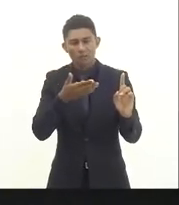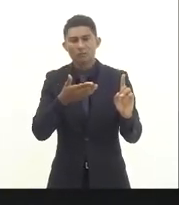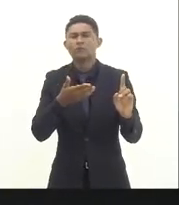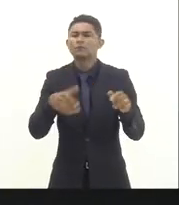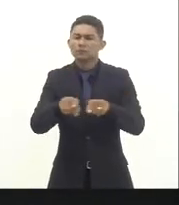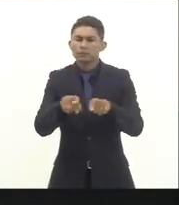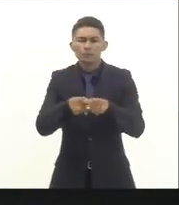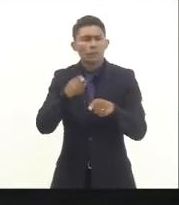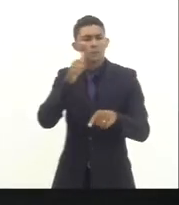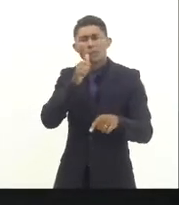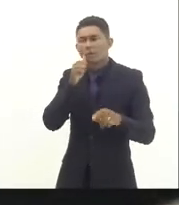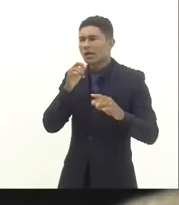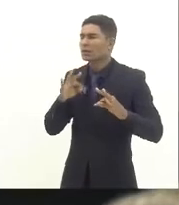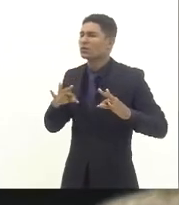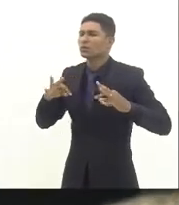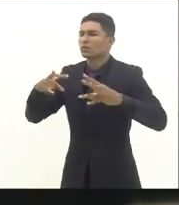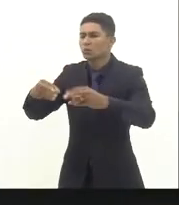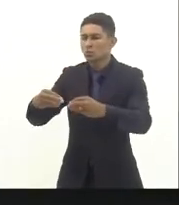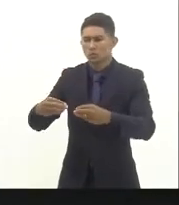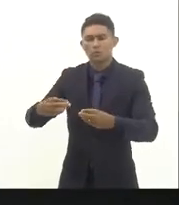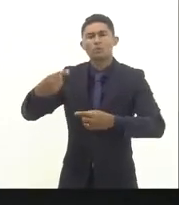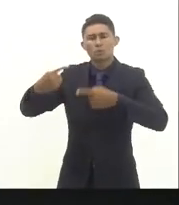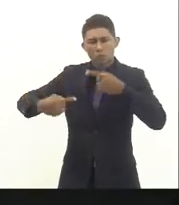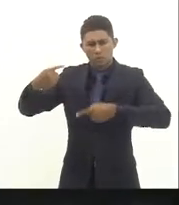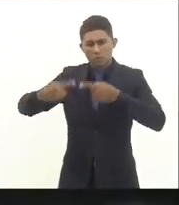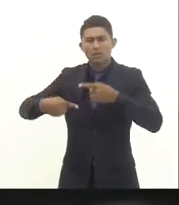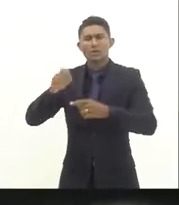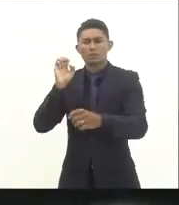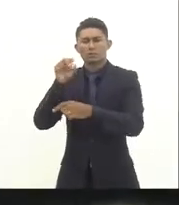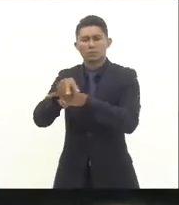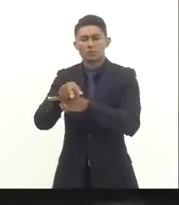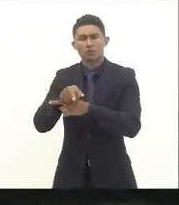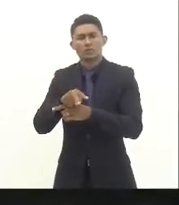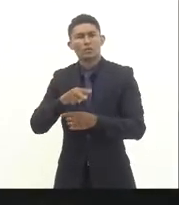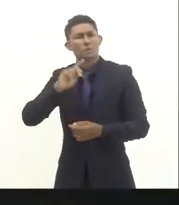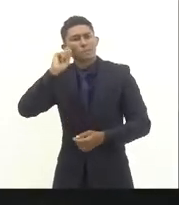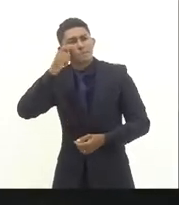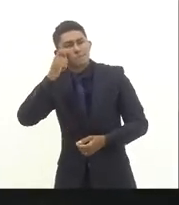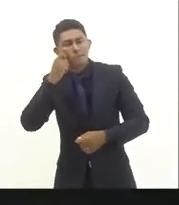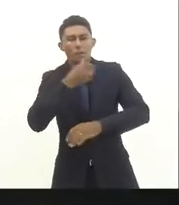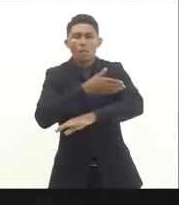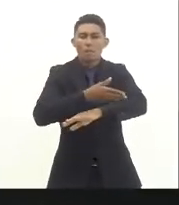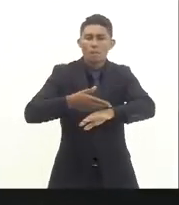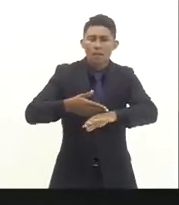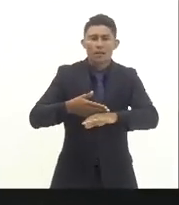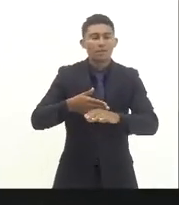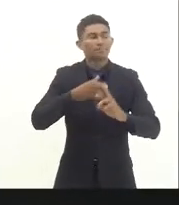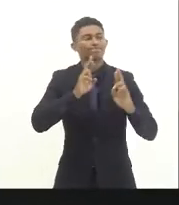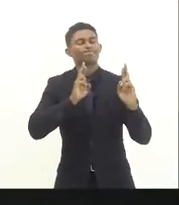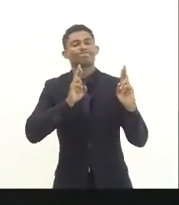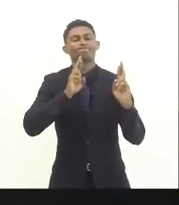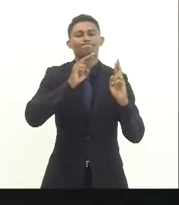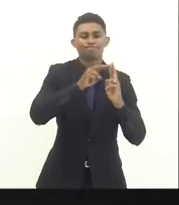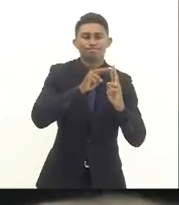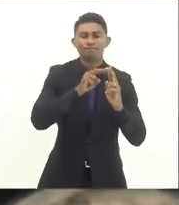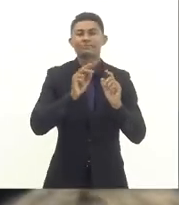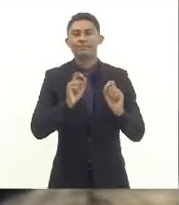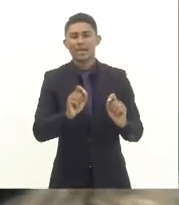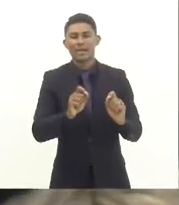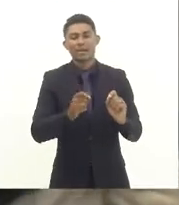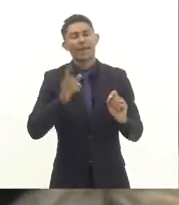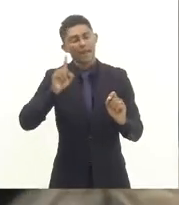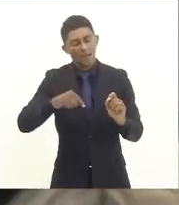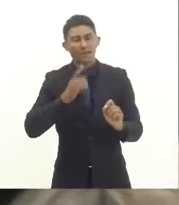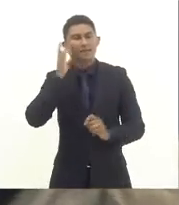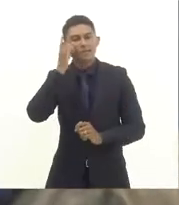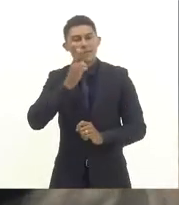política e tem sejam brancas ou sejam pretas tem como referência o papel protagonismo